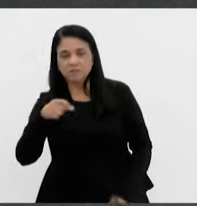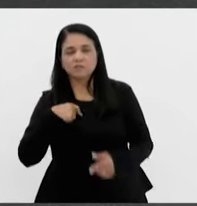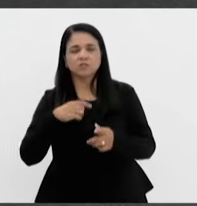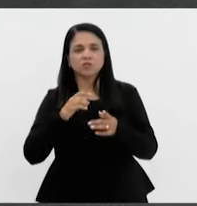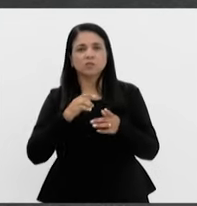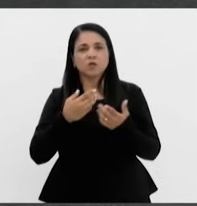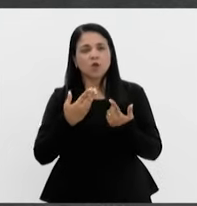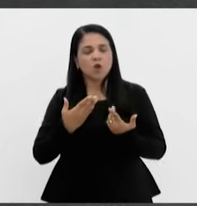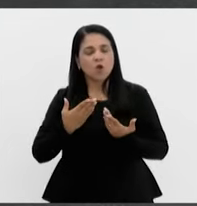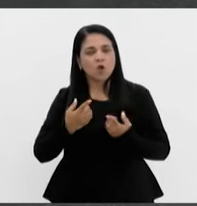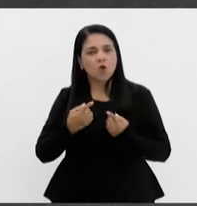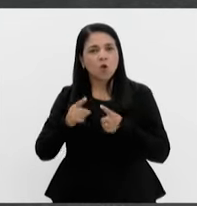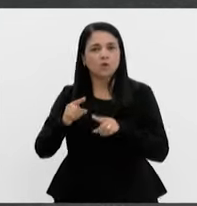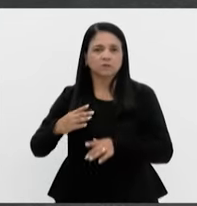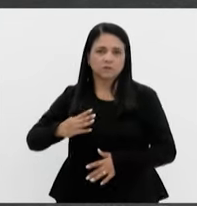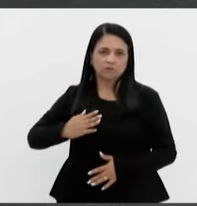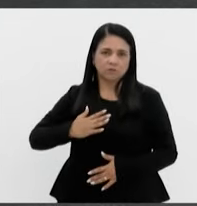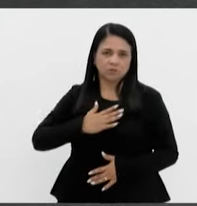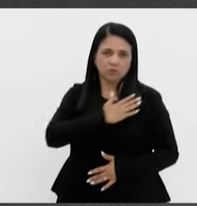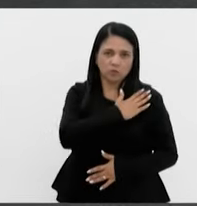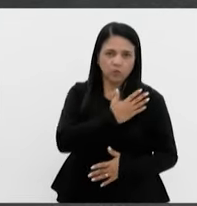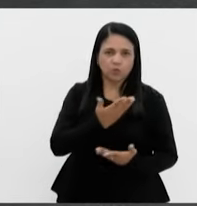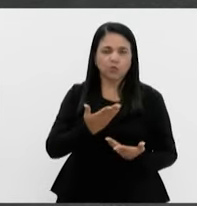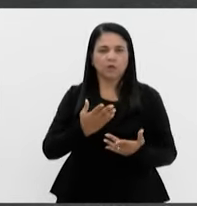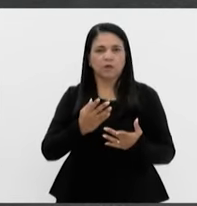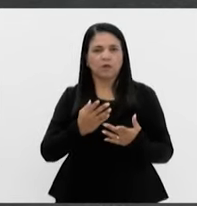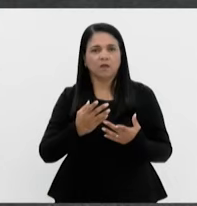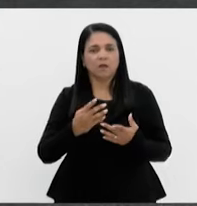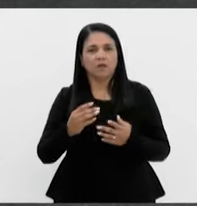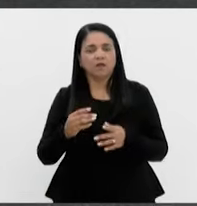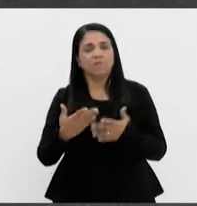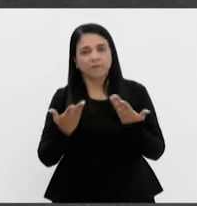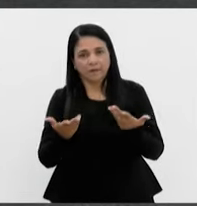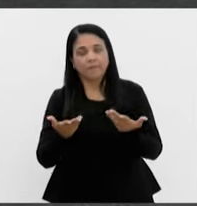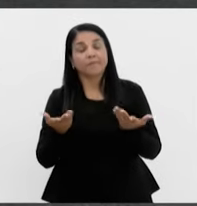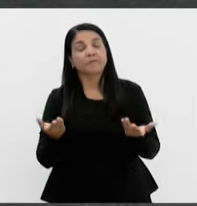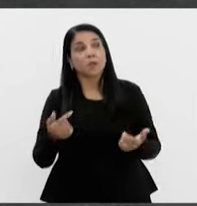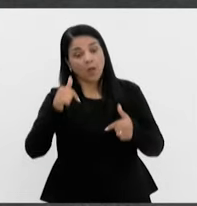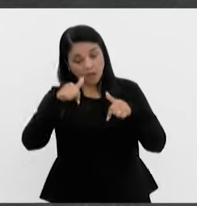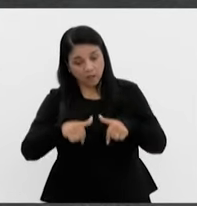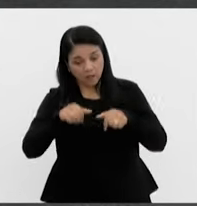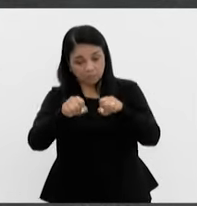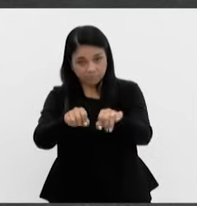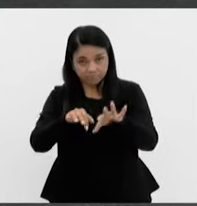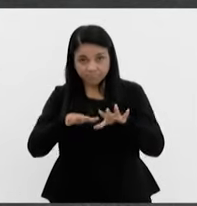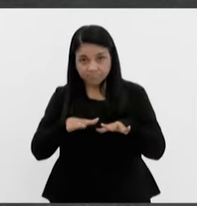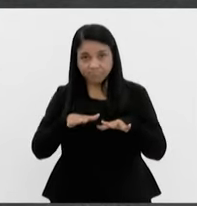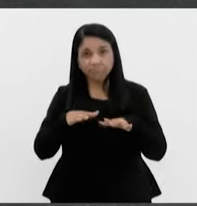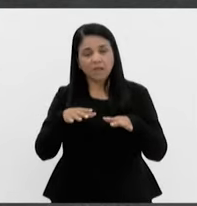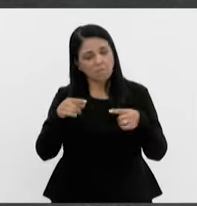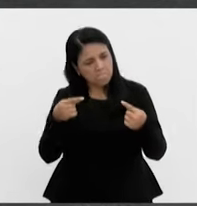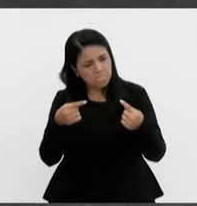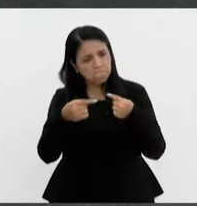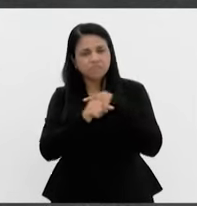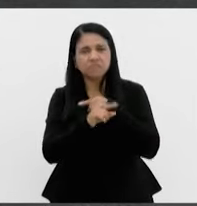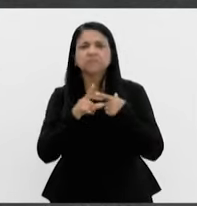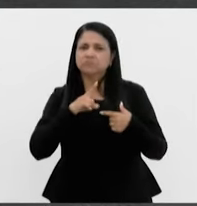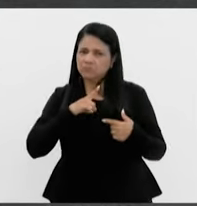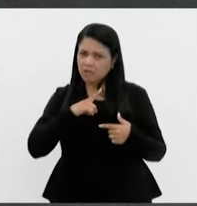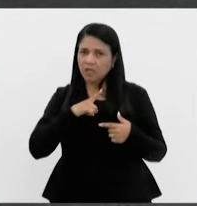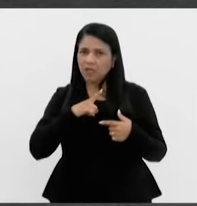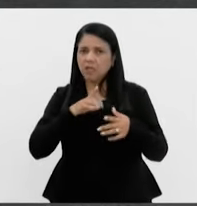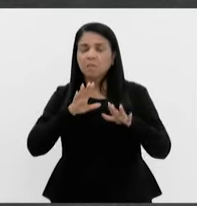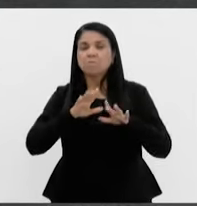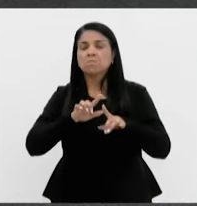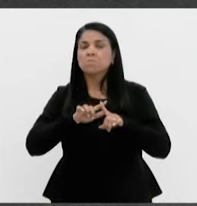isso deve ser levado em conta a atualmente aqui na na Assembleia nós temos divergências mas eu acho que nada nos vai